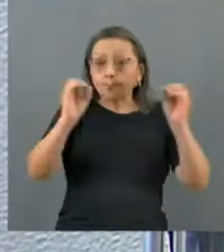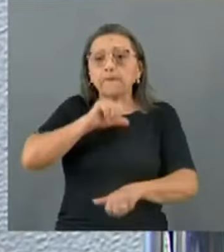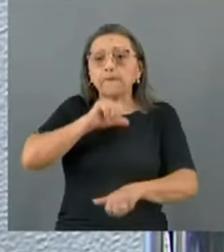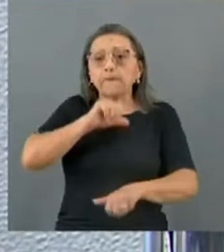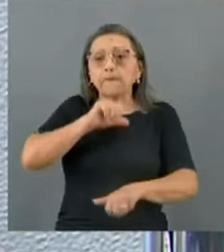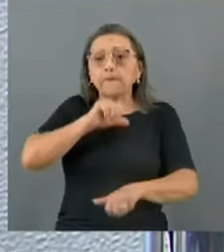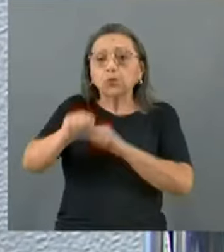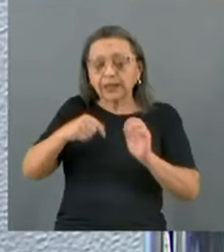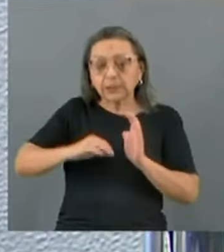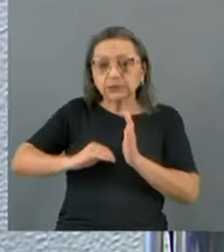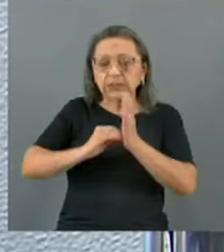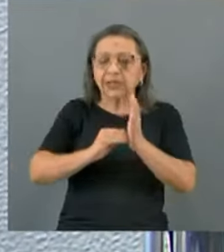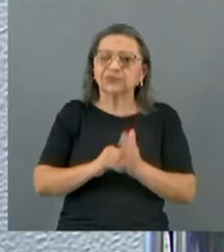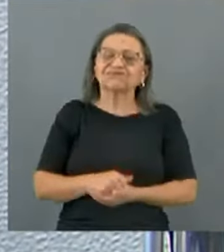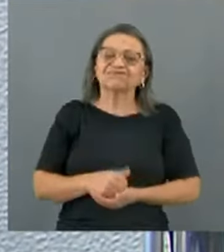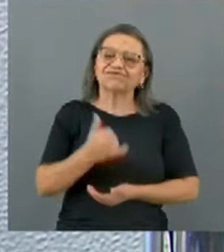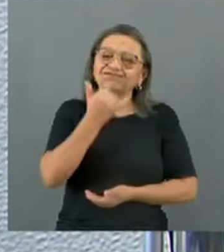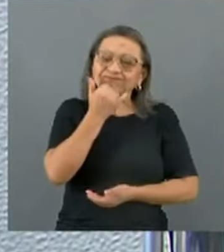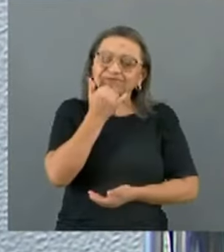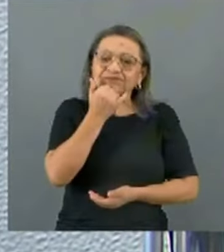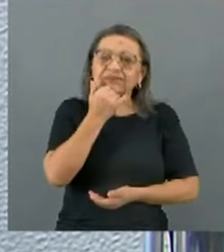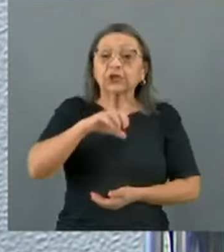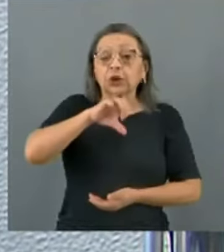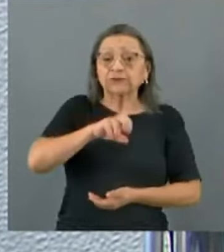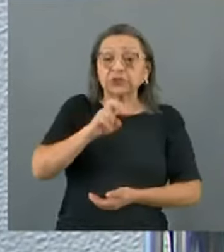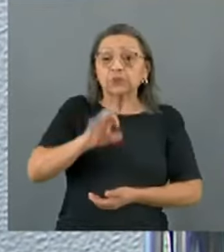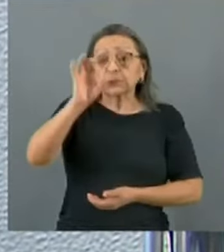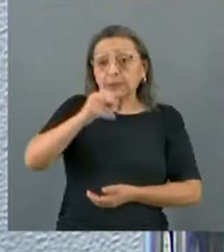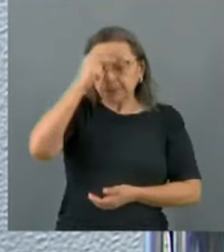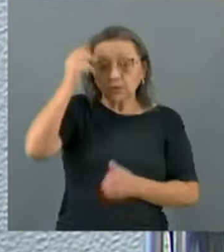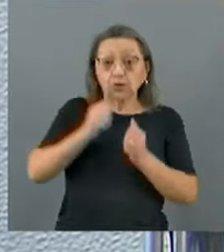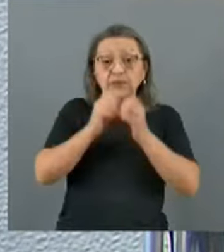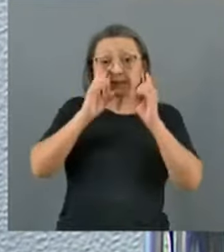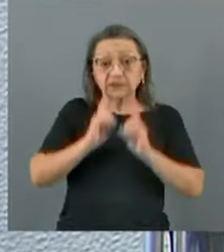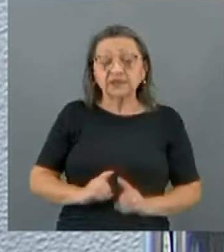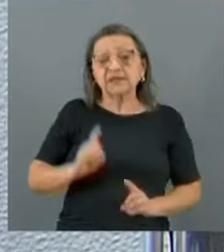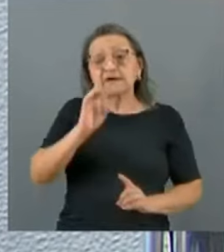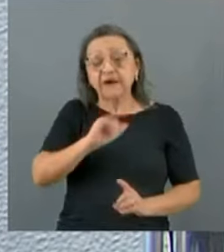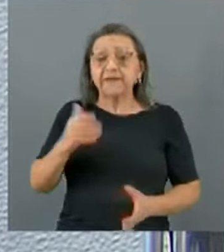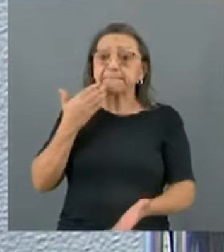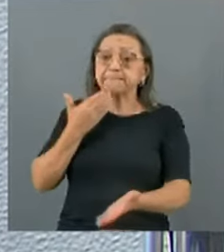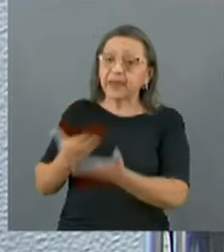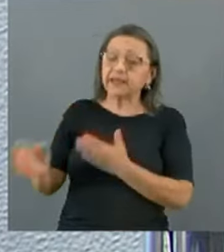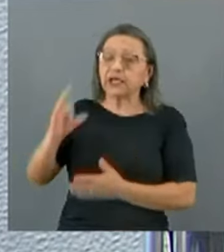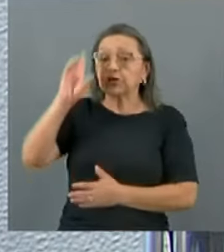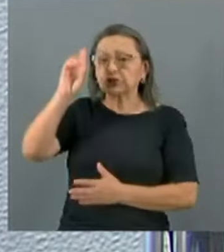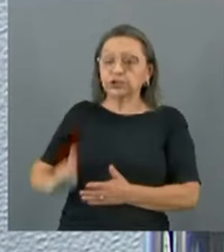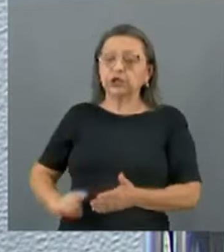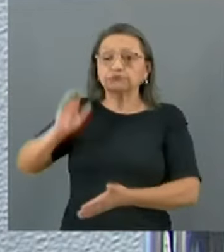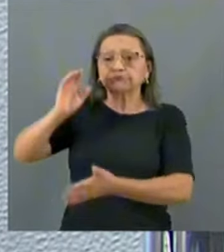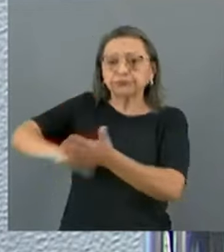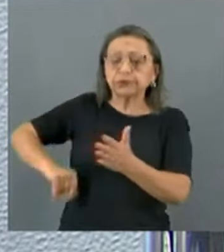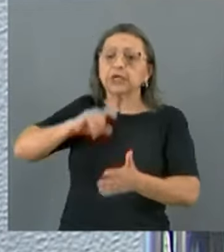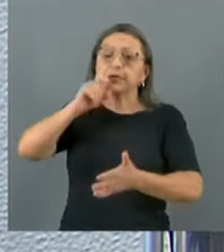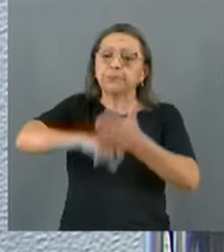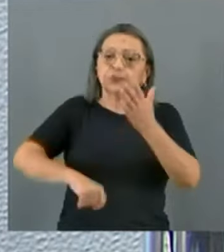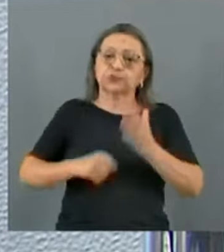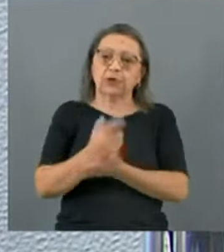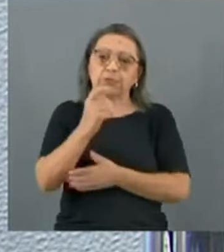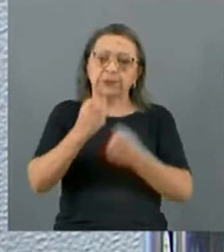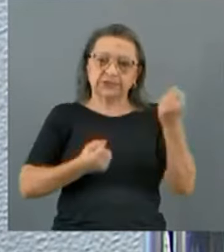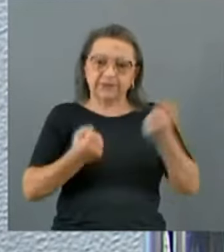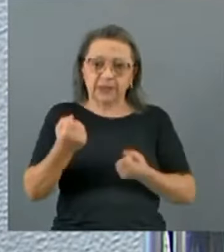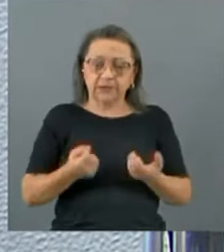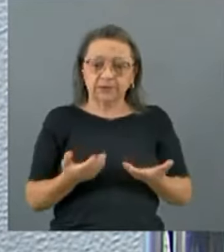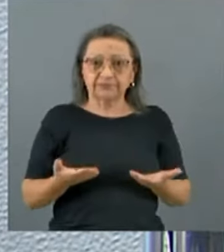Federal, 95% das pessoas com deficiência vão perder o direito à isenção na aquisição de veículos. Nós